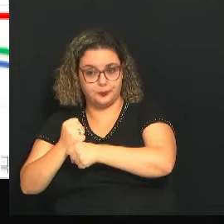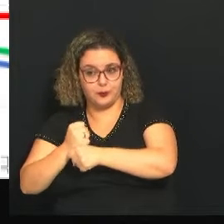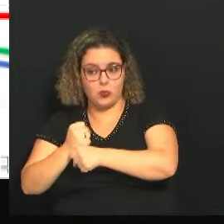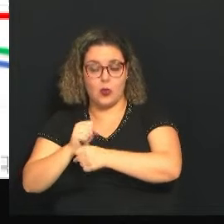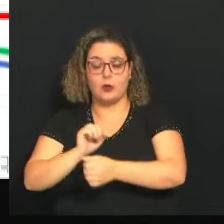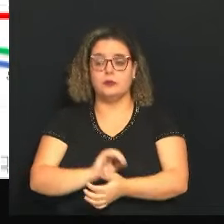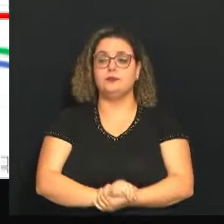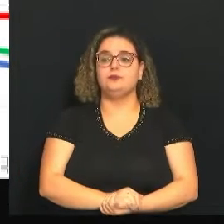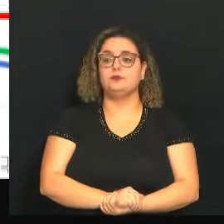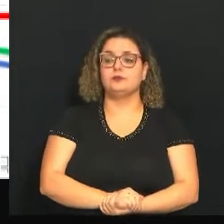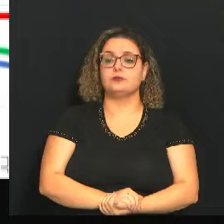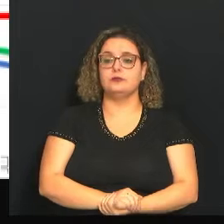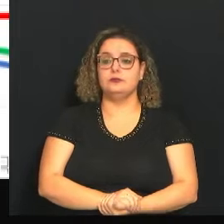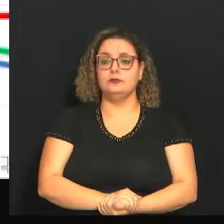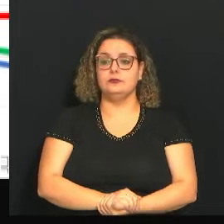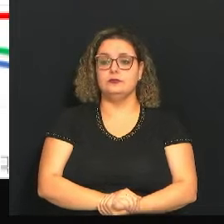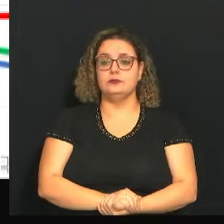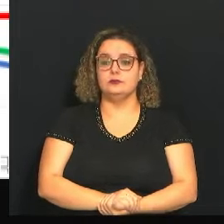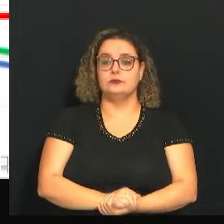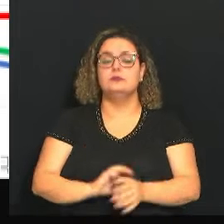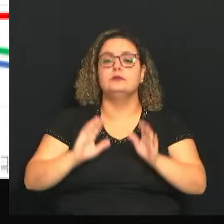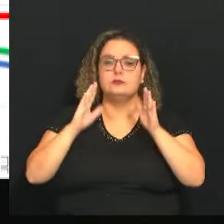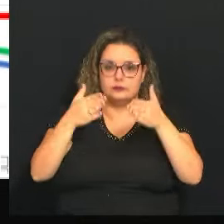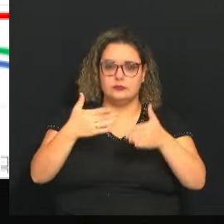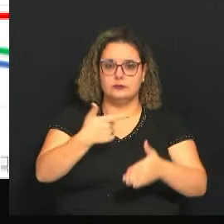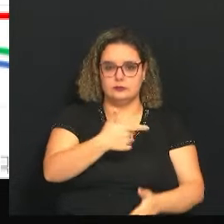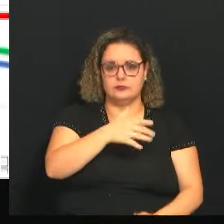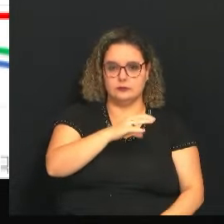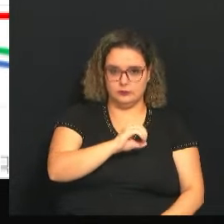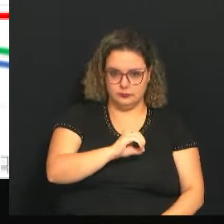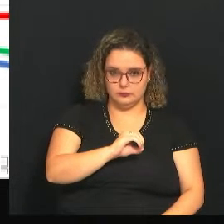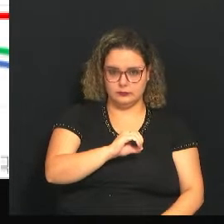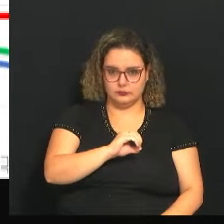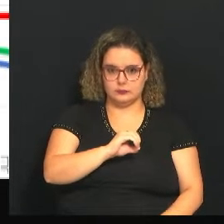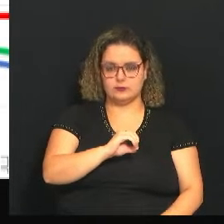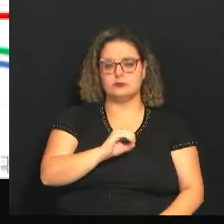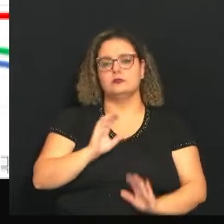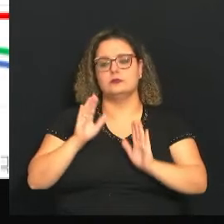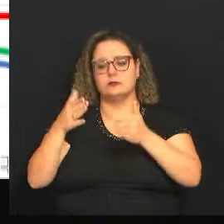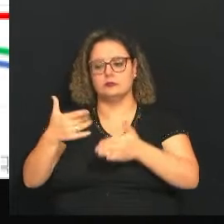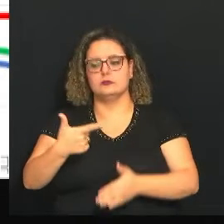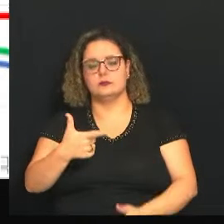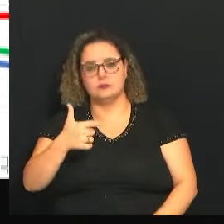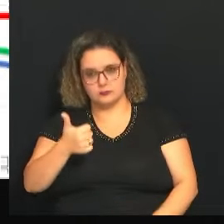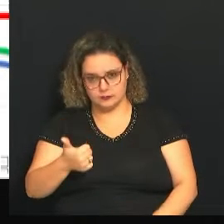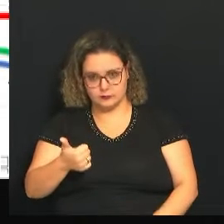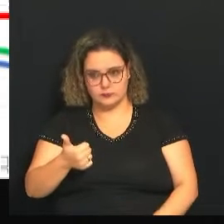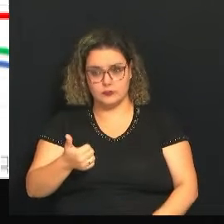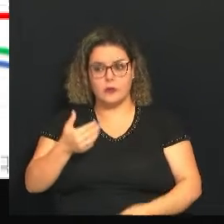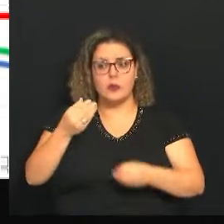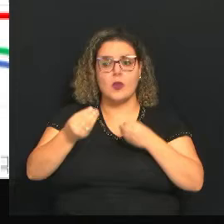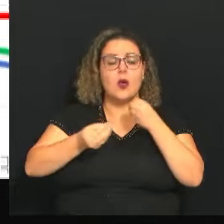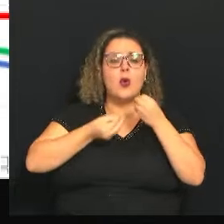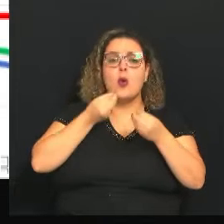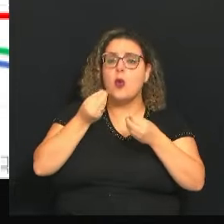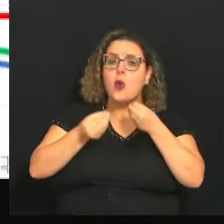muito a atenção. Eu quero só ficar em 2020 e 2021, porque meu tempo é curto, né? Mas como que eu posso,